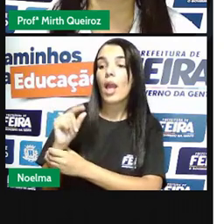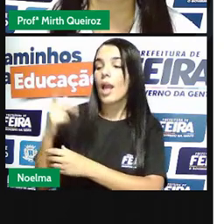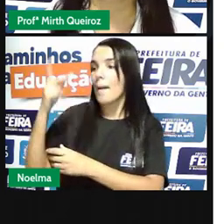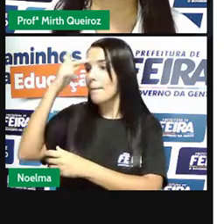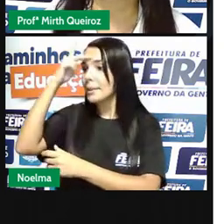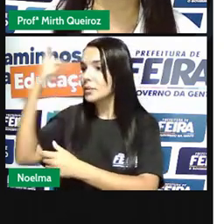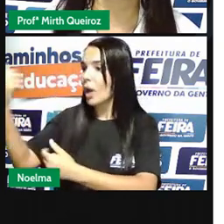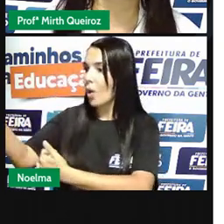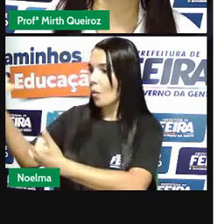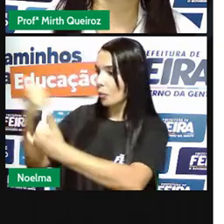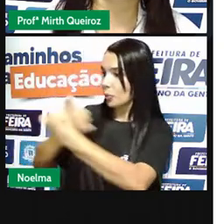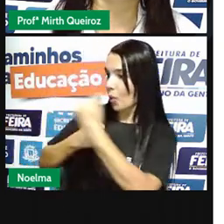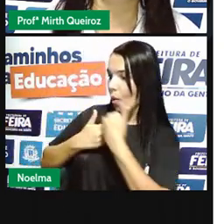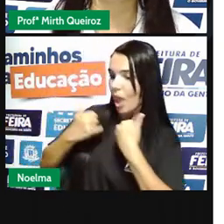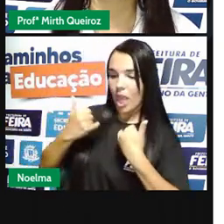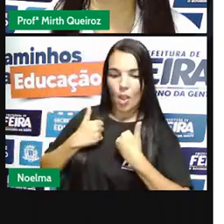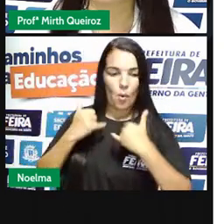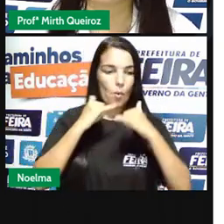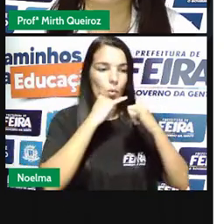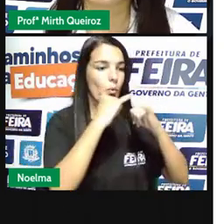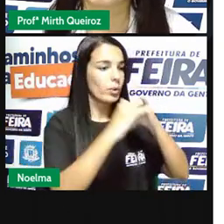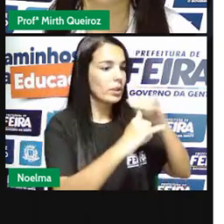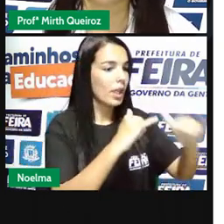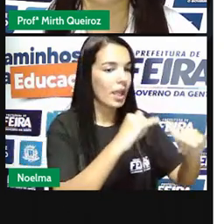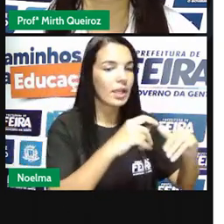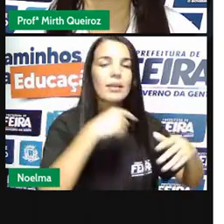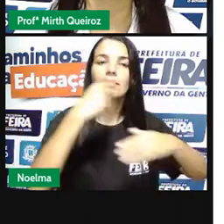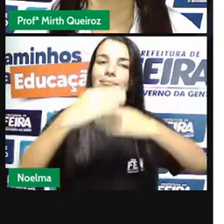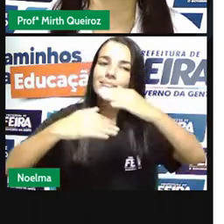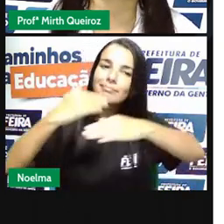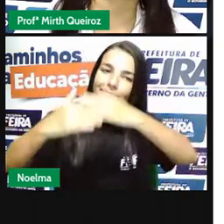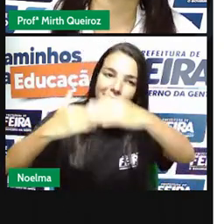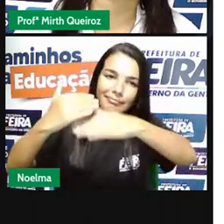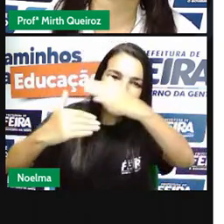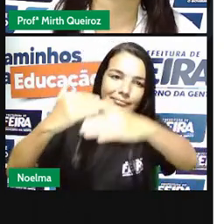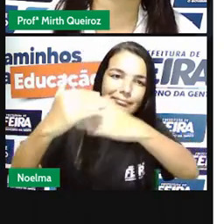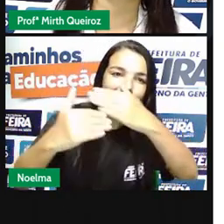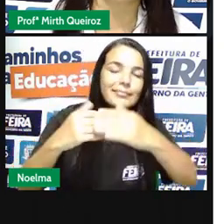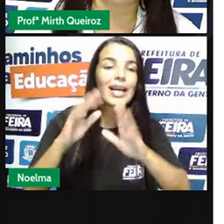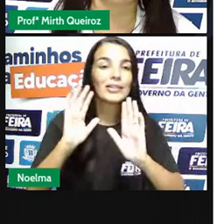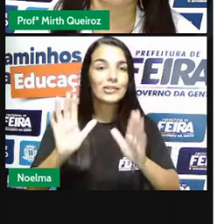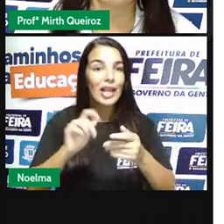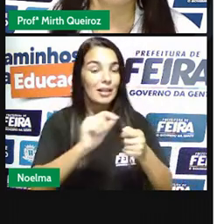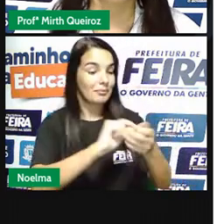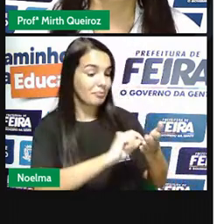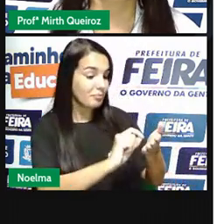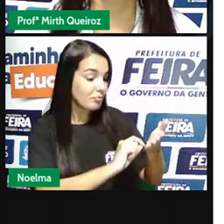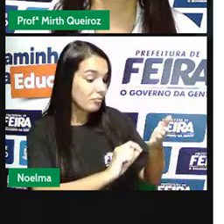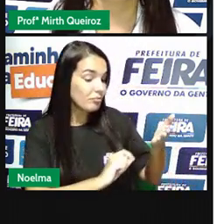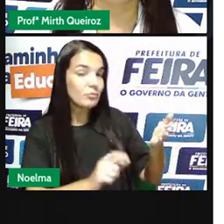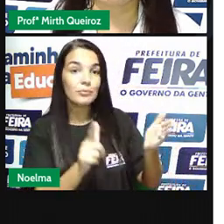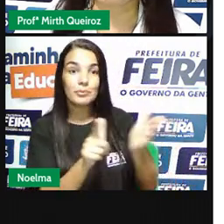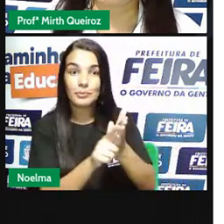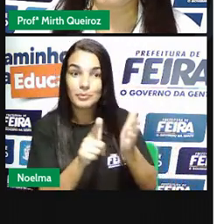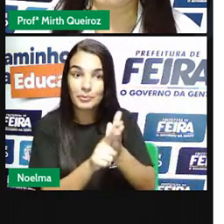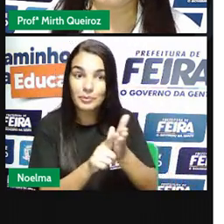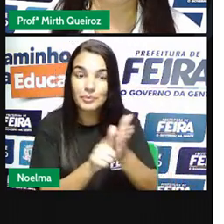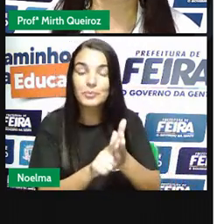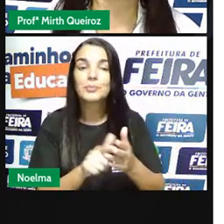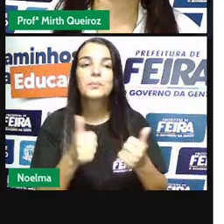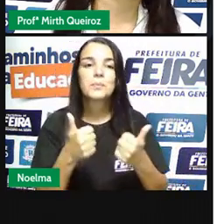contando para outra foram crianças foi registrado né Por causa de histórias elas foram registrados e